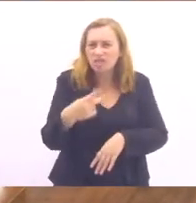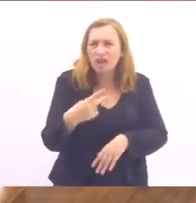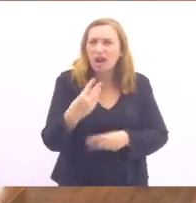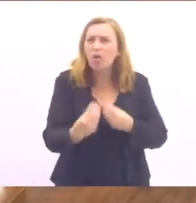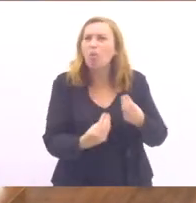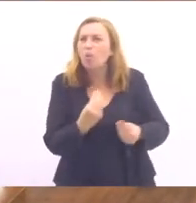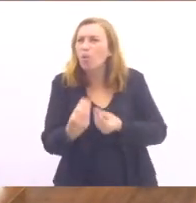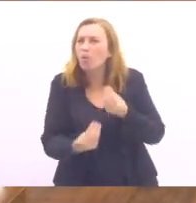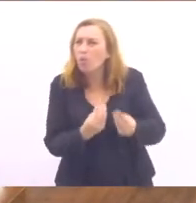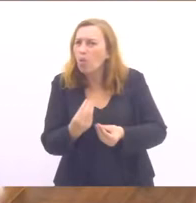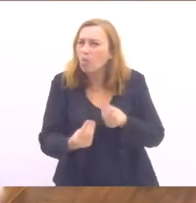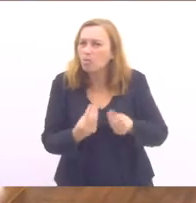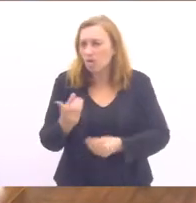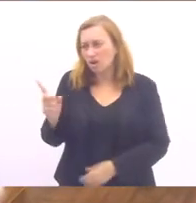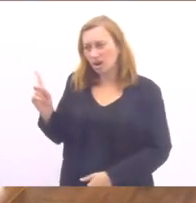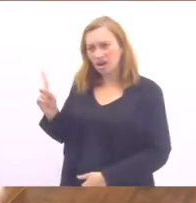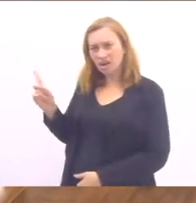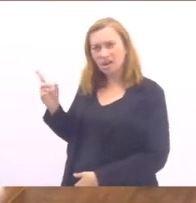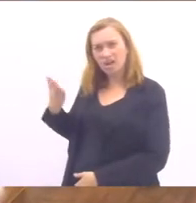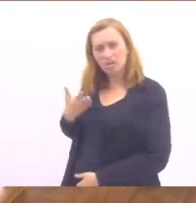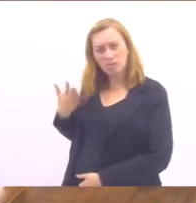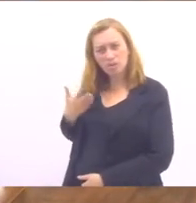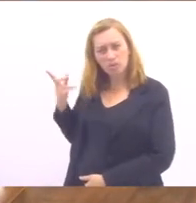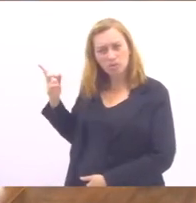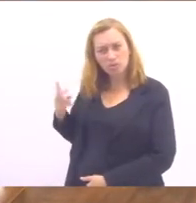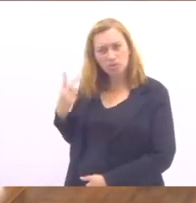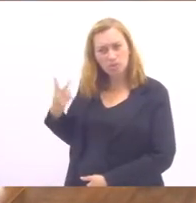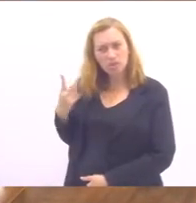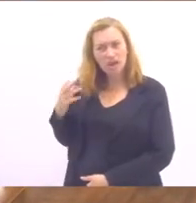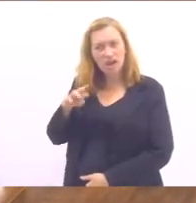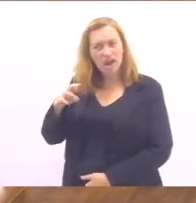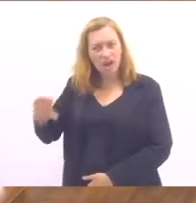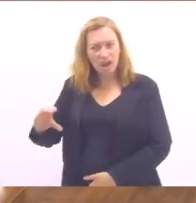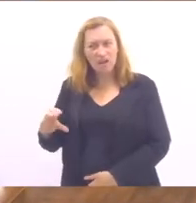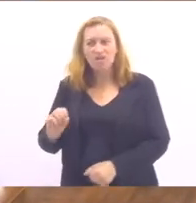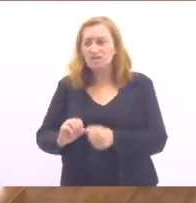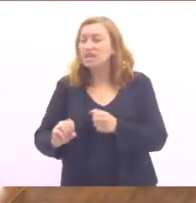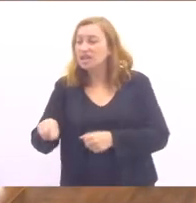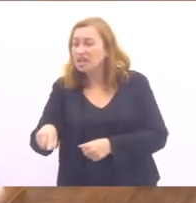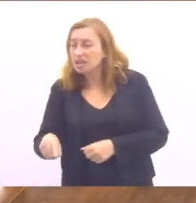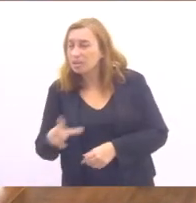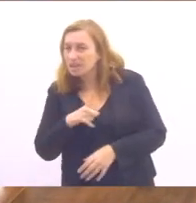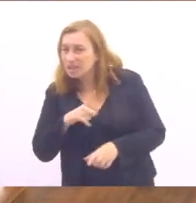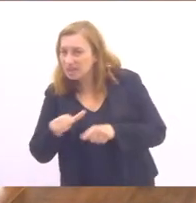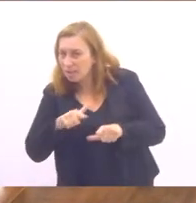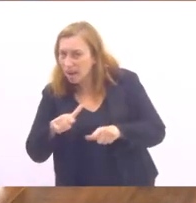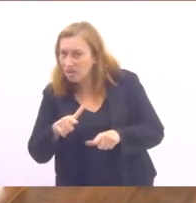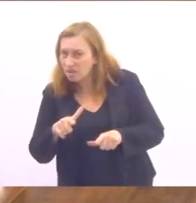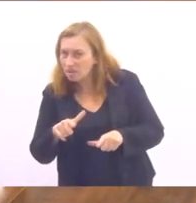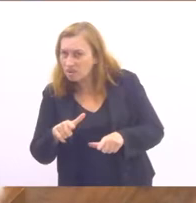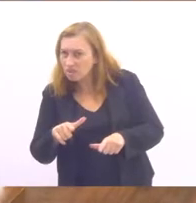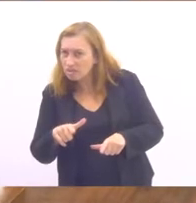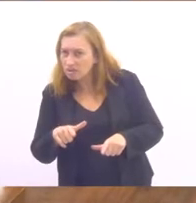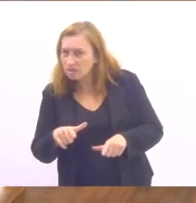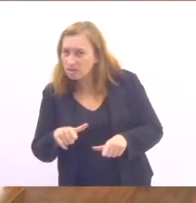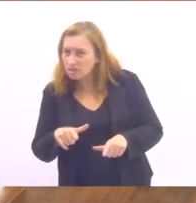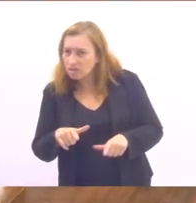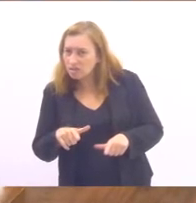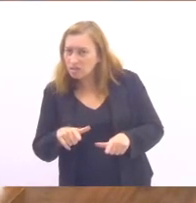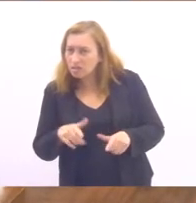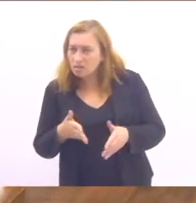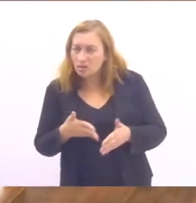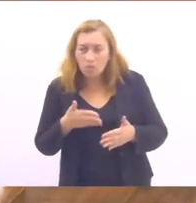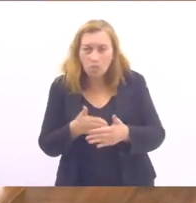como, através aqui dos companheiros da RAC, olha, vamos fazer aqui para gerar emprego e renda, nós encontramos todos os tipos de